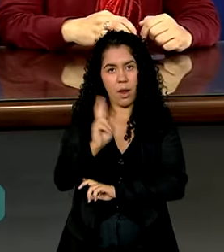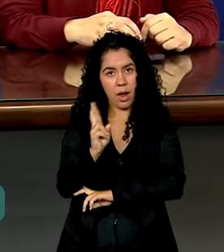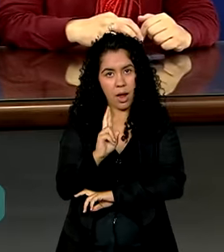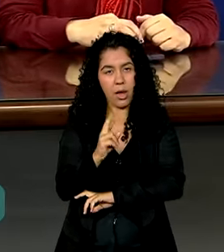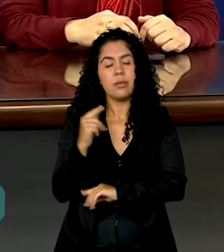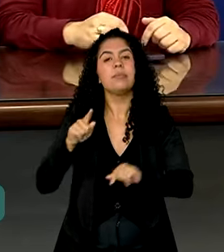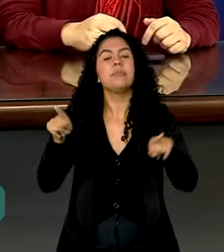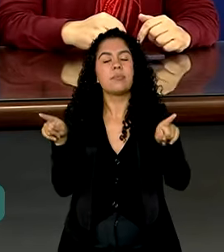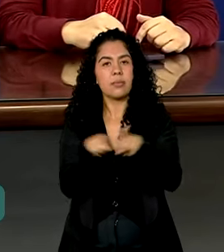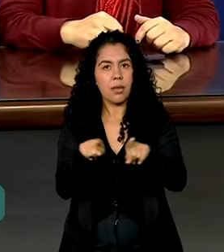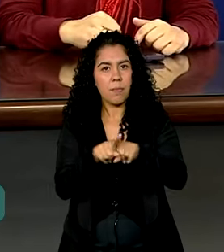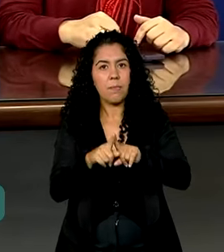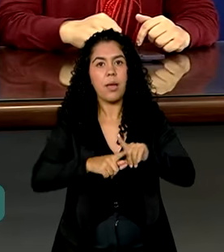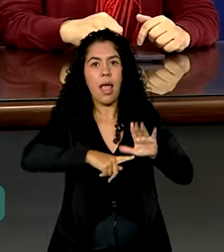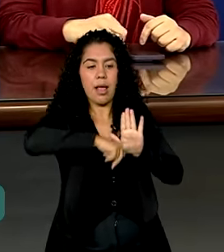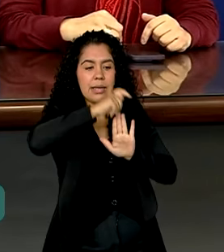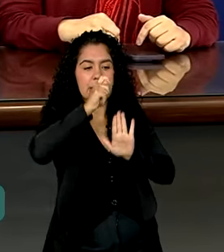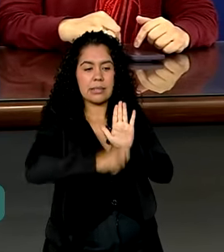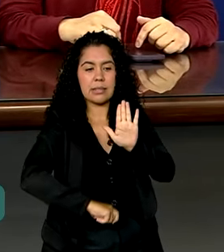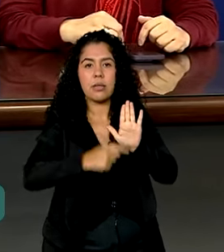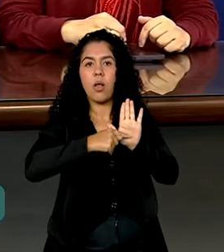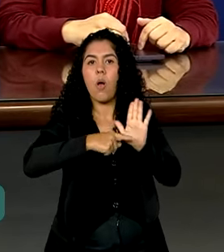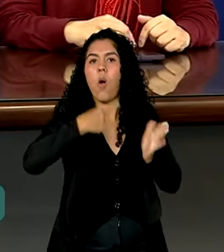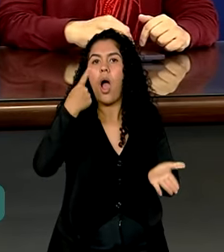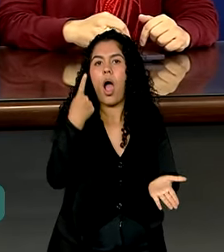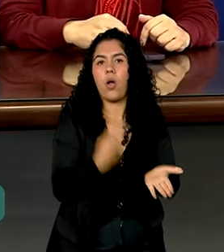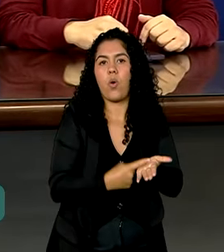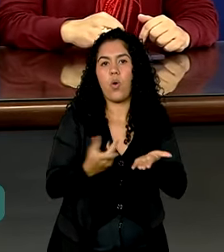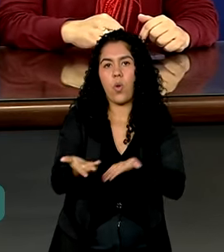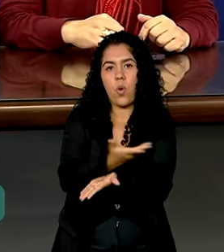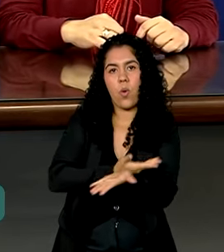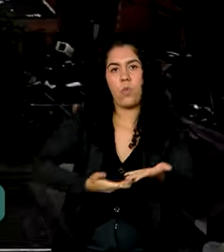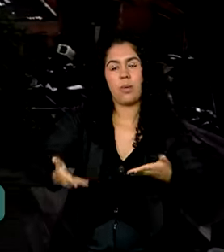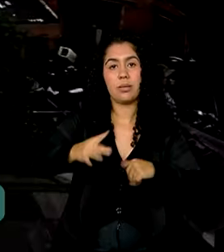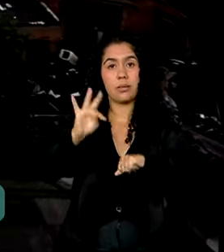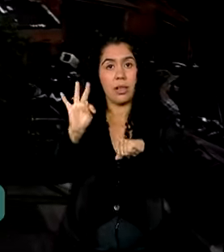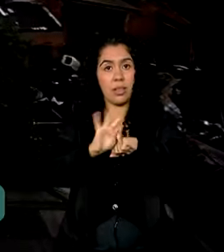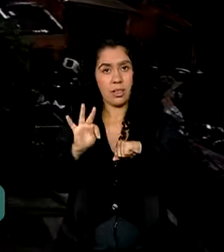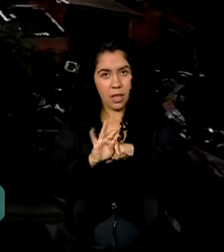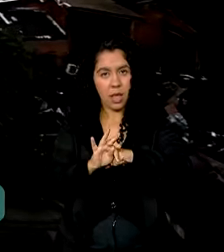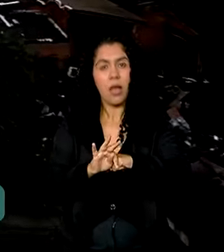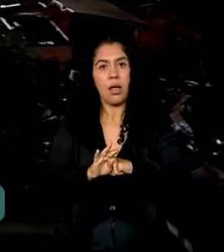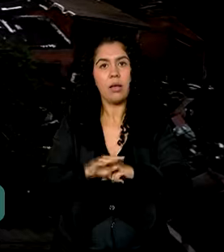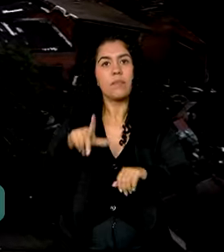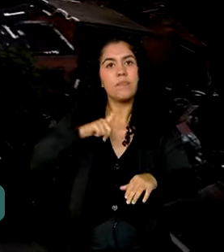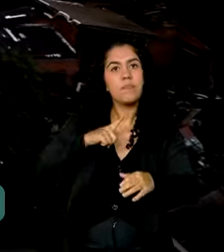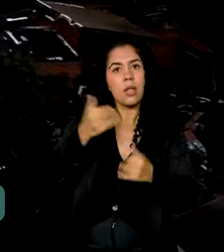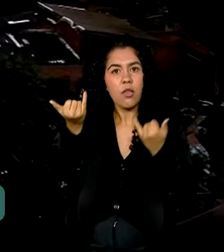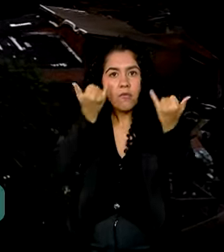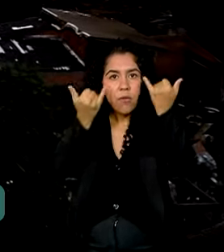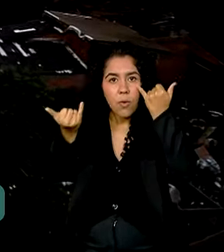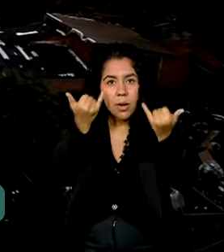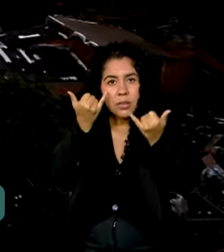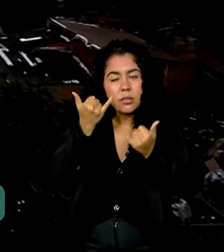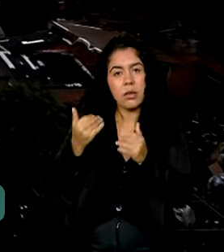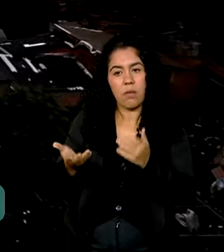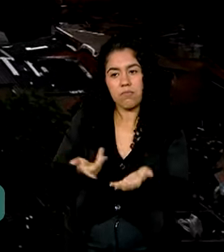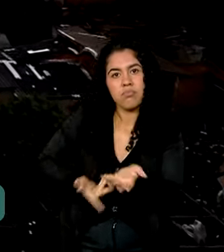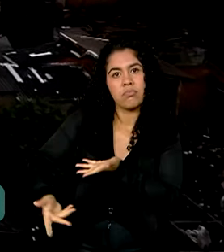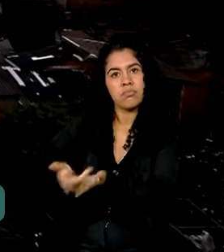também assinou um acordo de cooperação técnica com o governo do estado para troca de informações e dados sobre